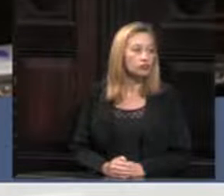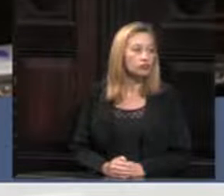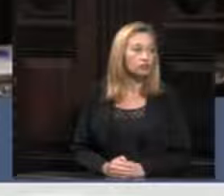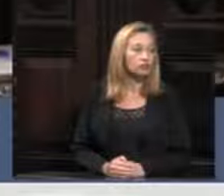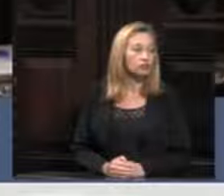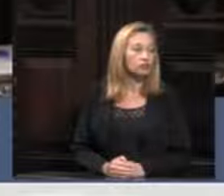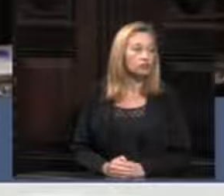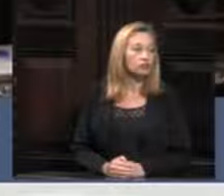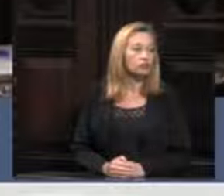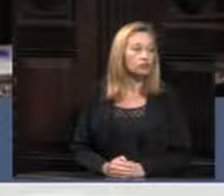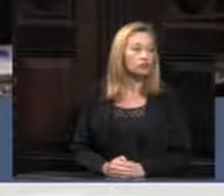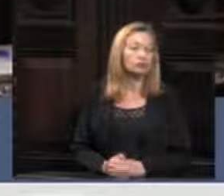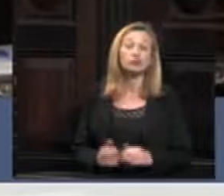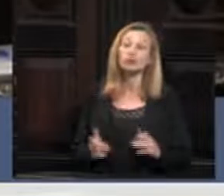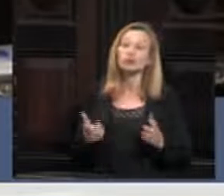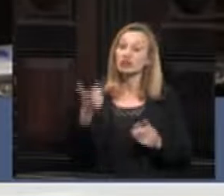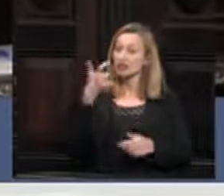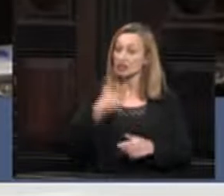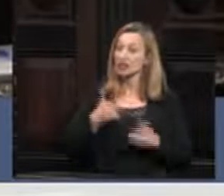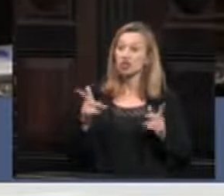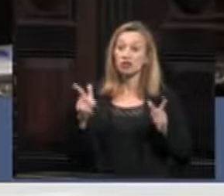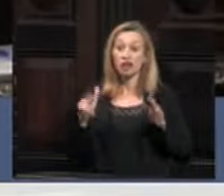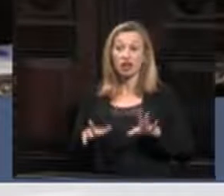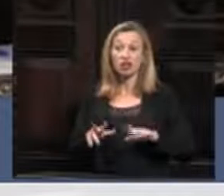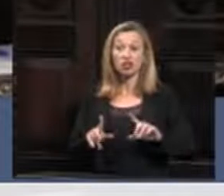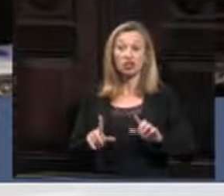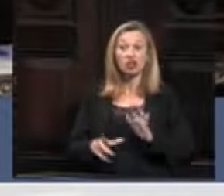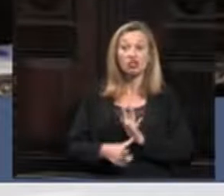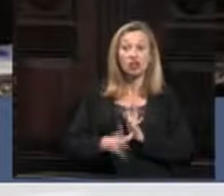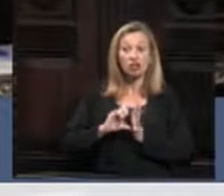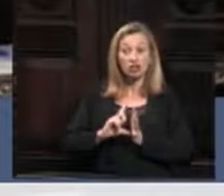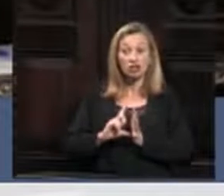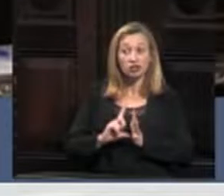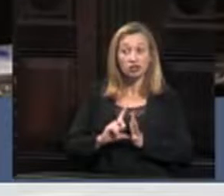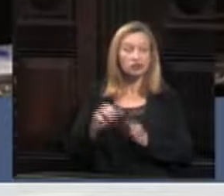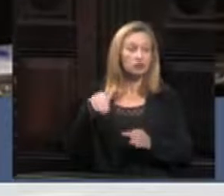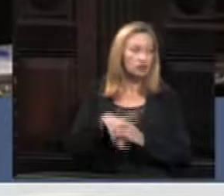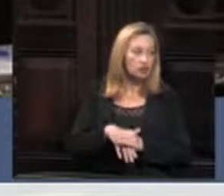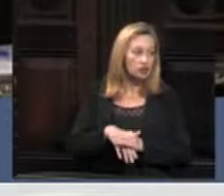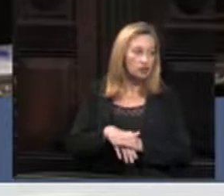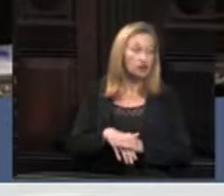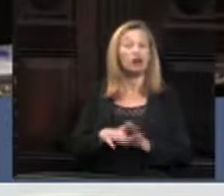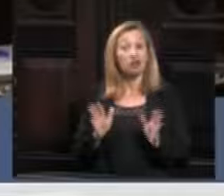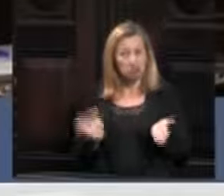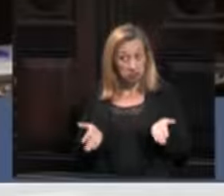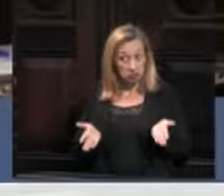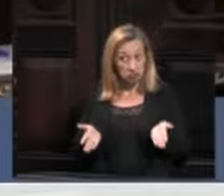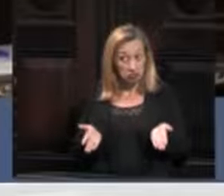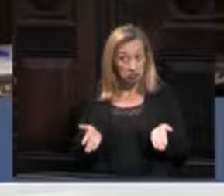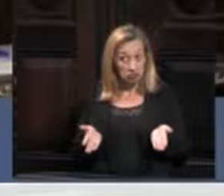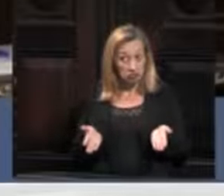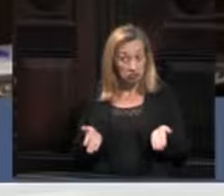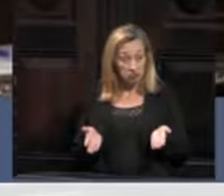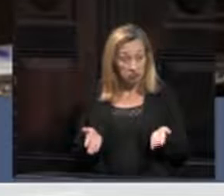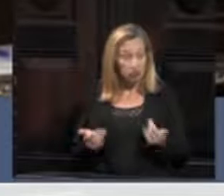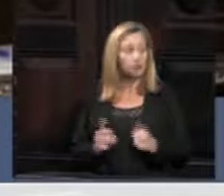assumiram uma posição diferente da posição assumida antes da eleição. Isto é, agora,